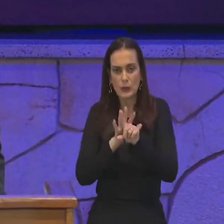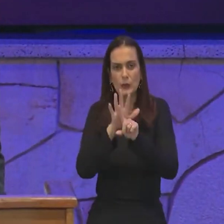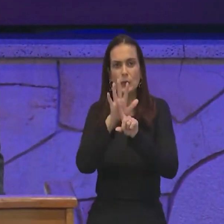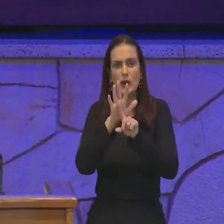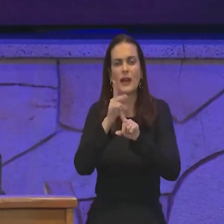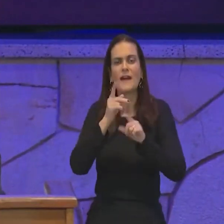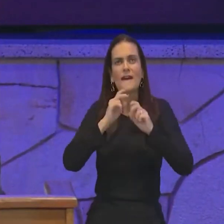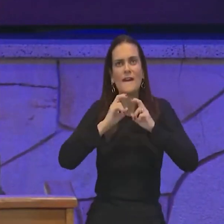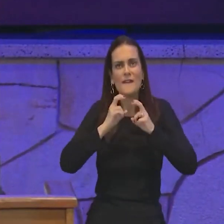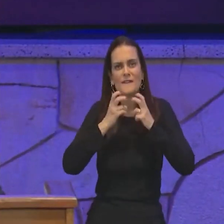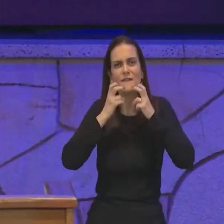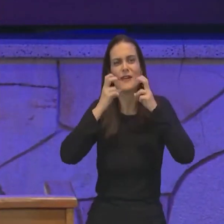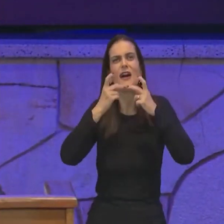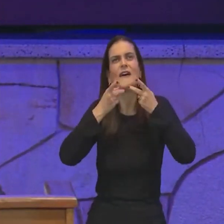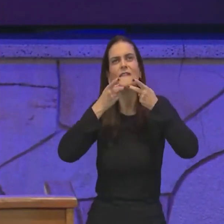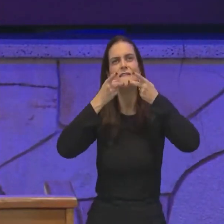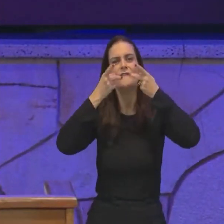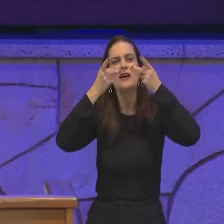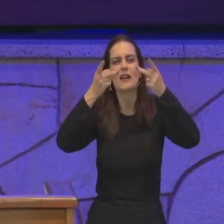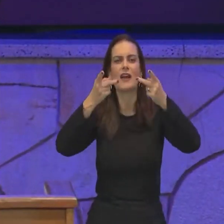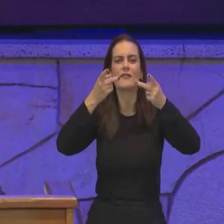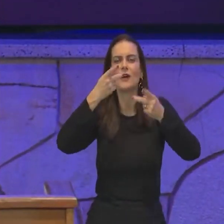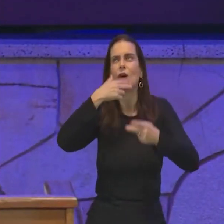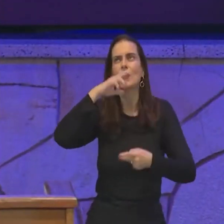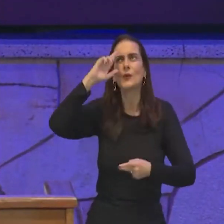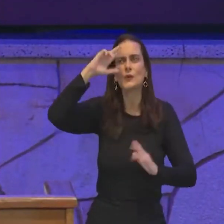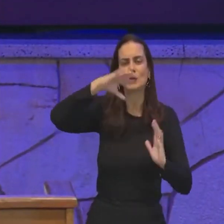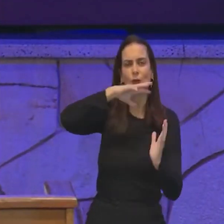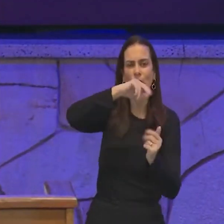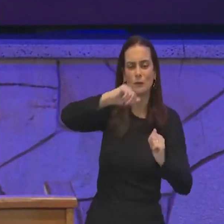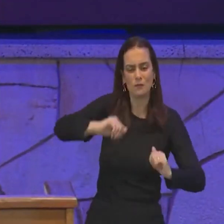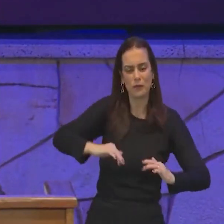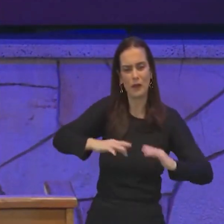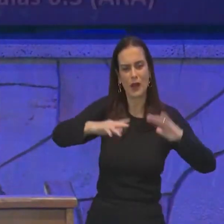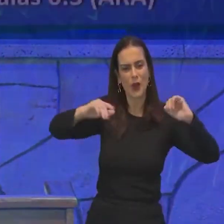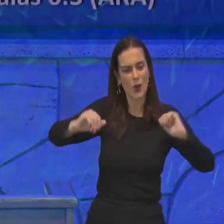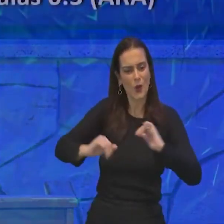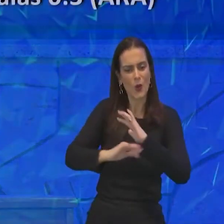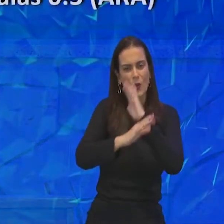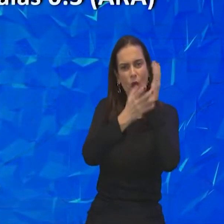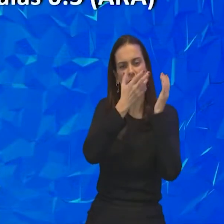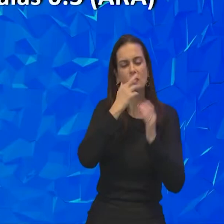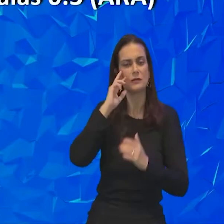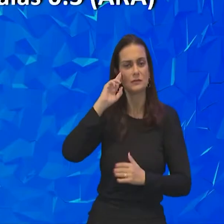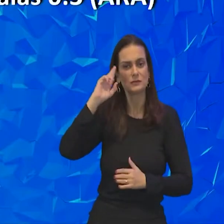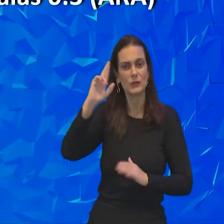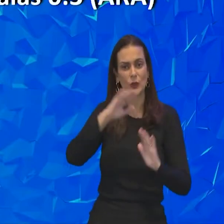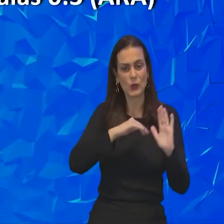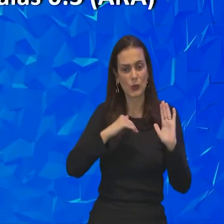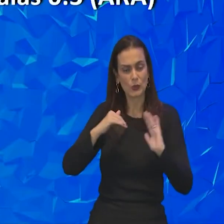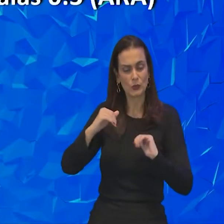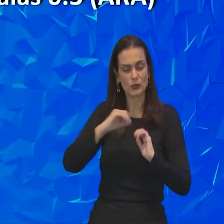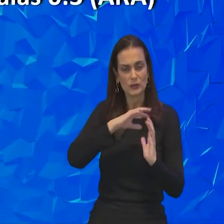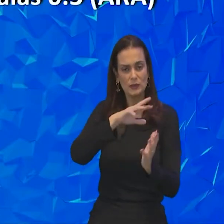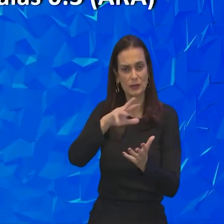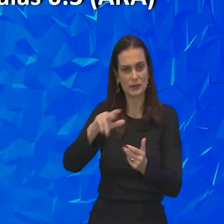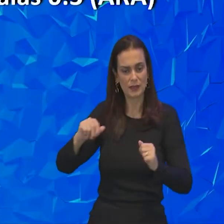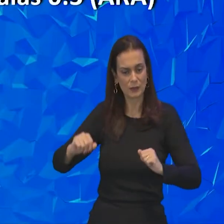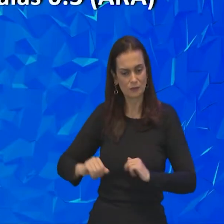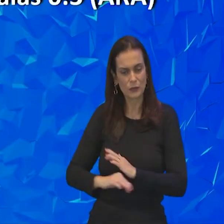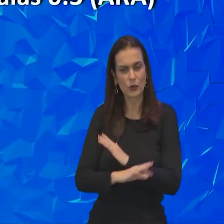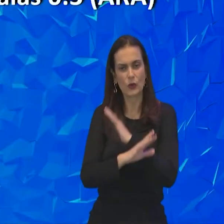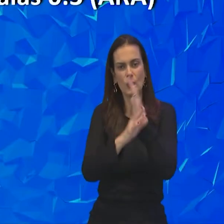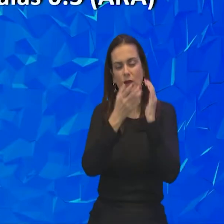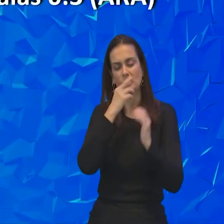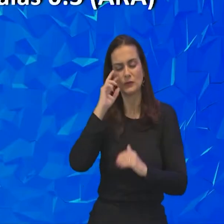do Senhor e diziam mais, toda a terra está cheia da glória do Senhor, toda a terra está cheia da glória do